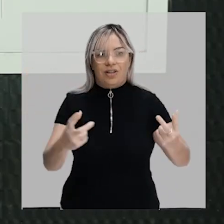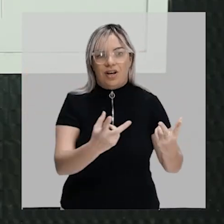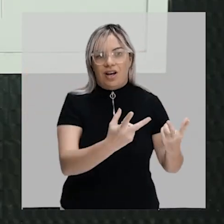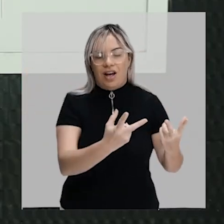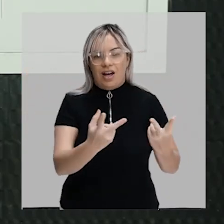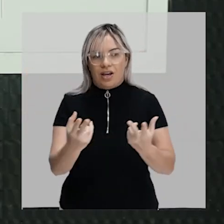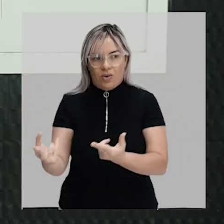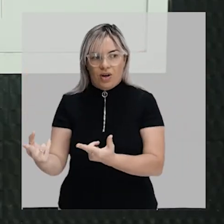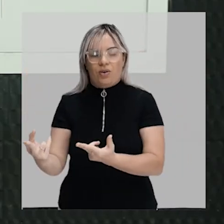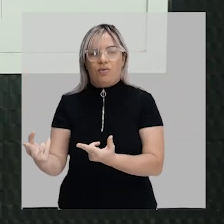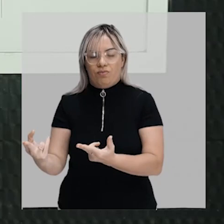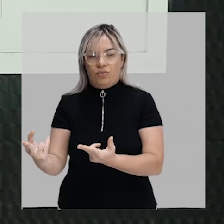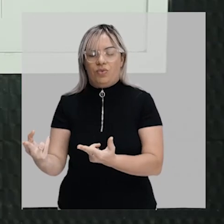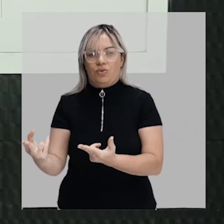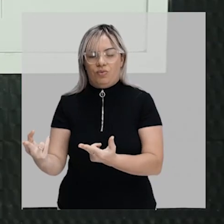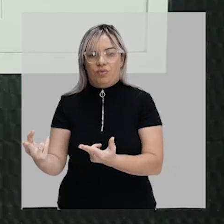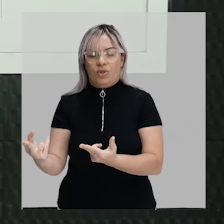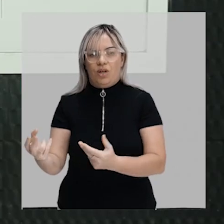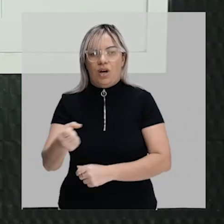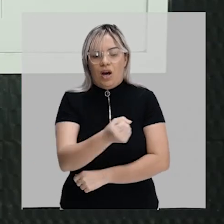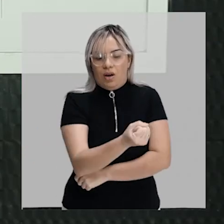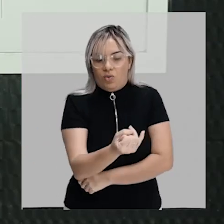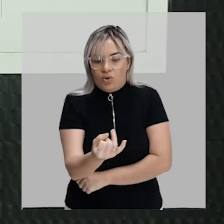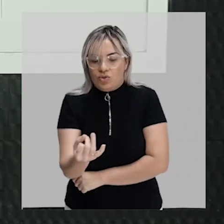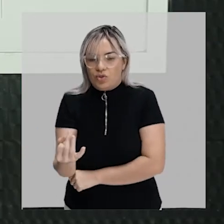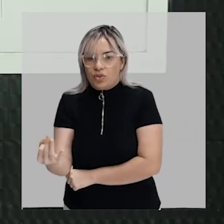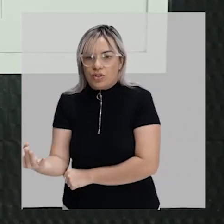ao número de colunas